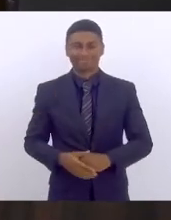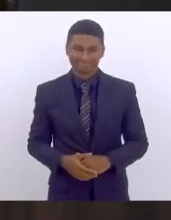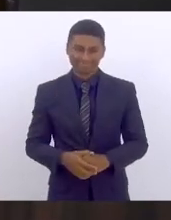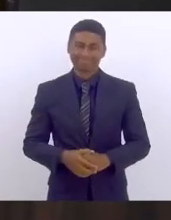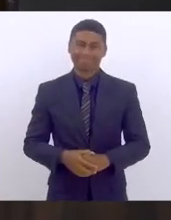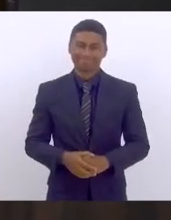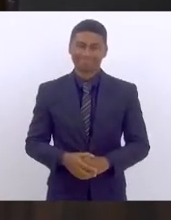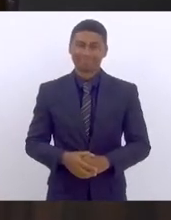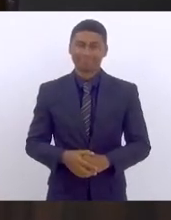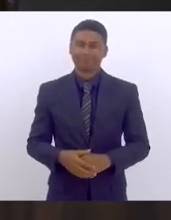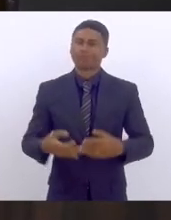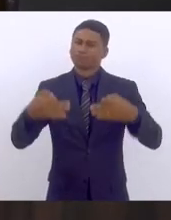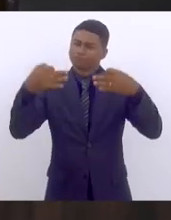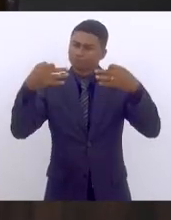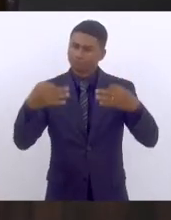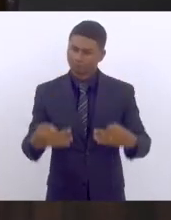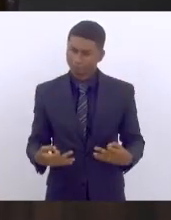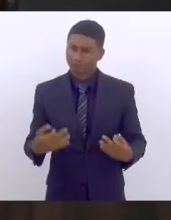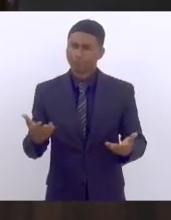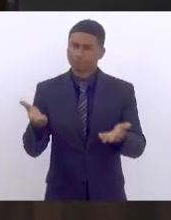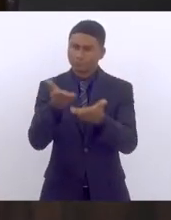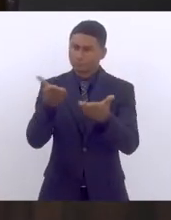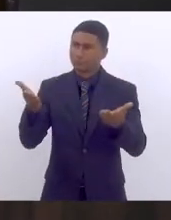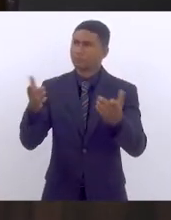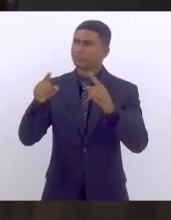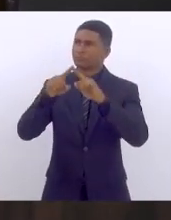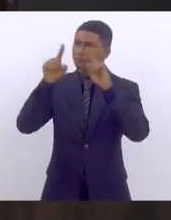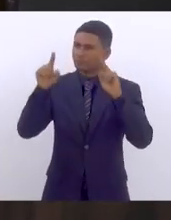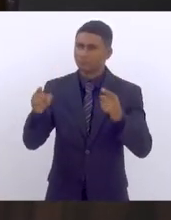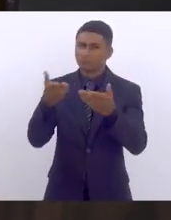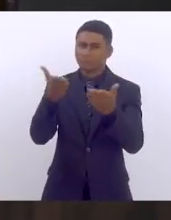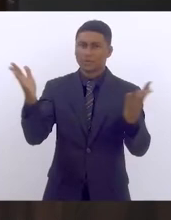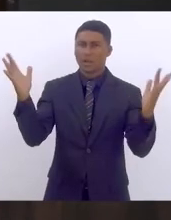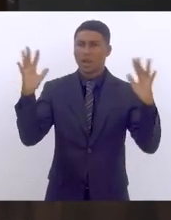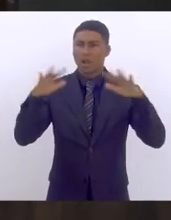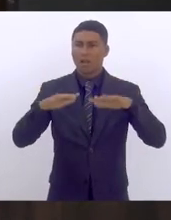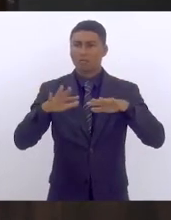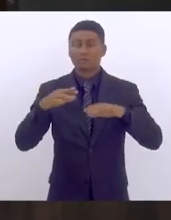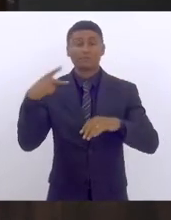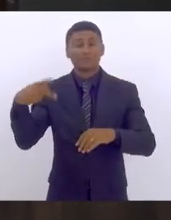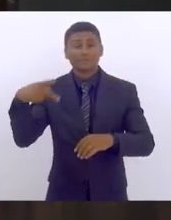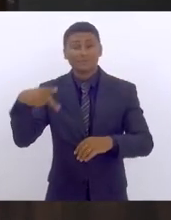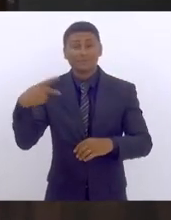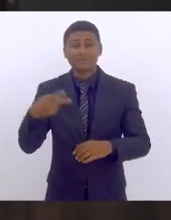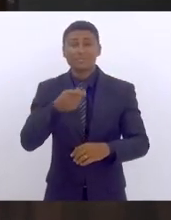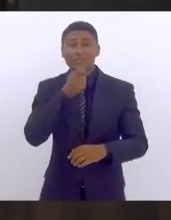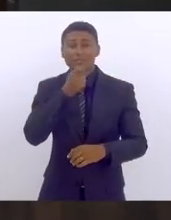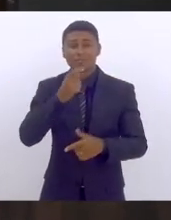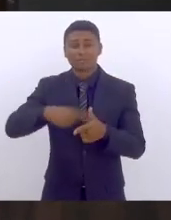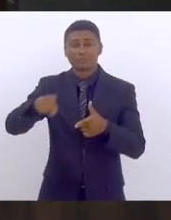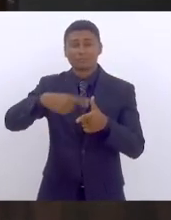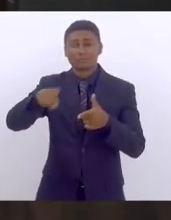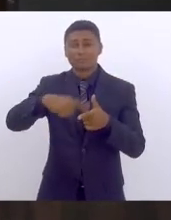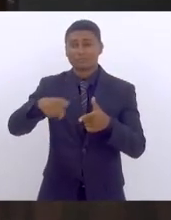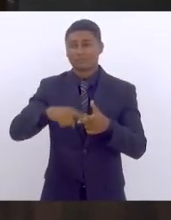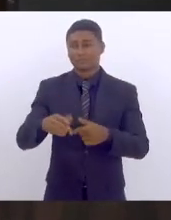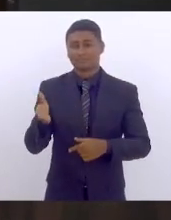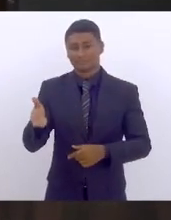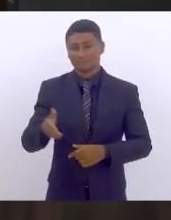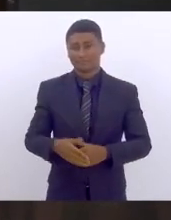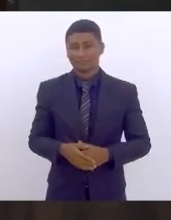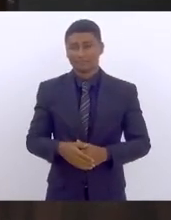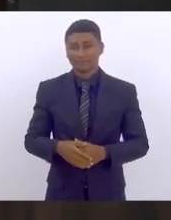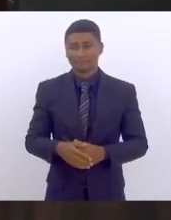fazendo aí justiça e jus a esses servidores que ocupam as galerias, mas o som dele não está funcionando. Está com problema, ele está